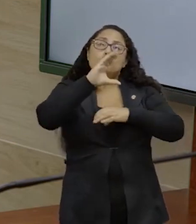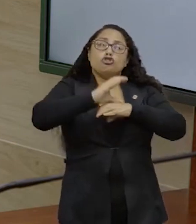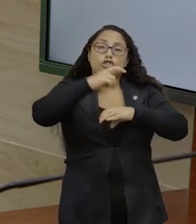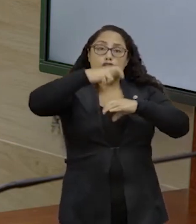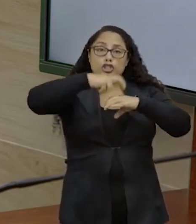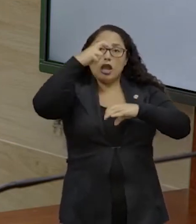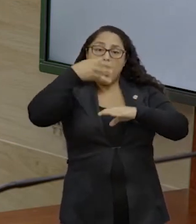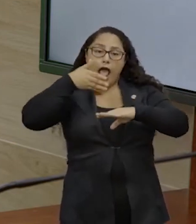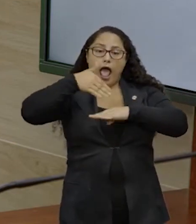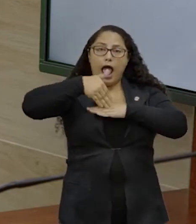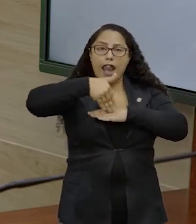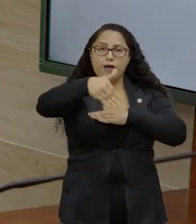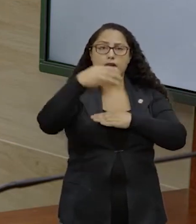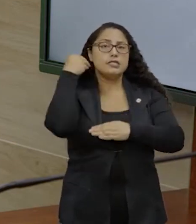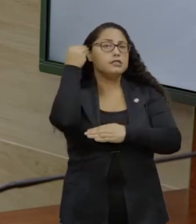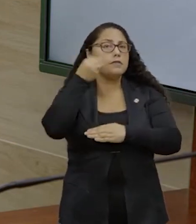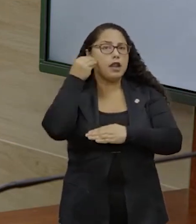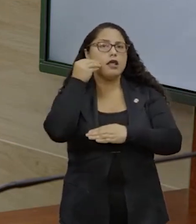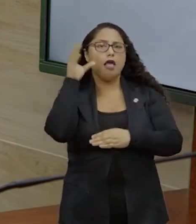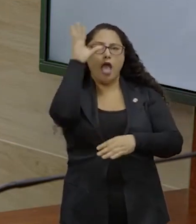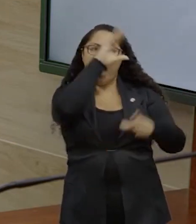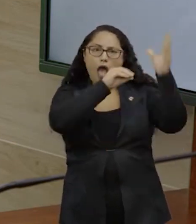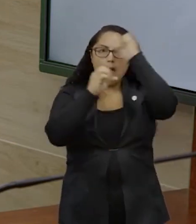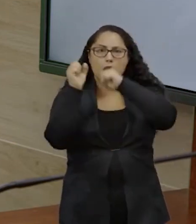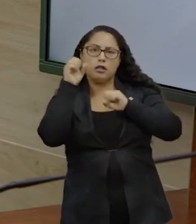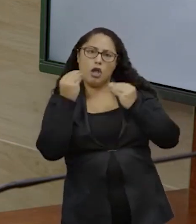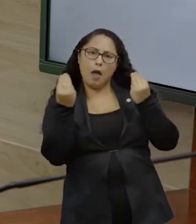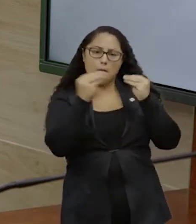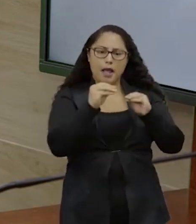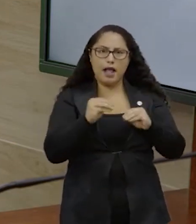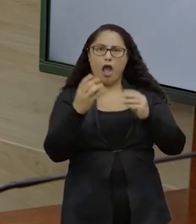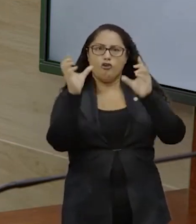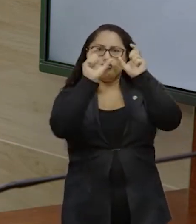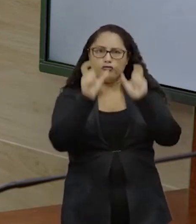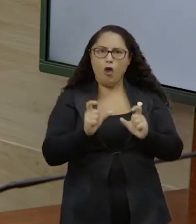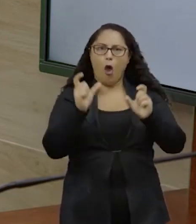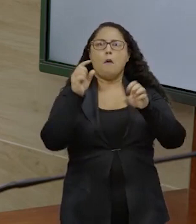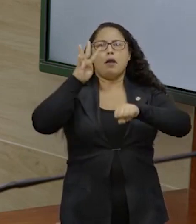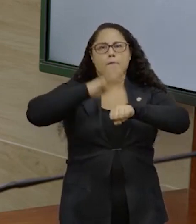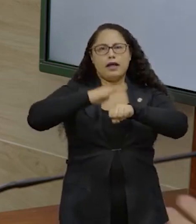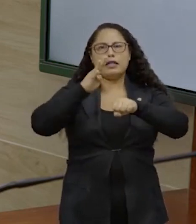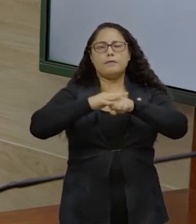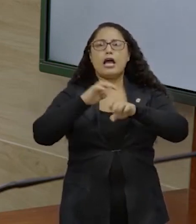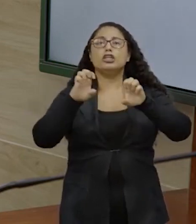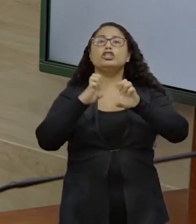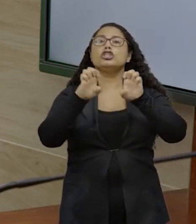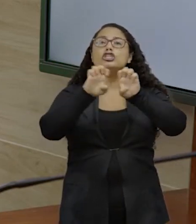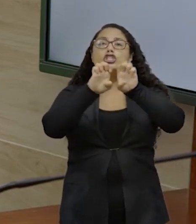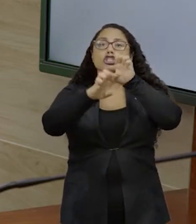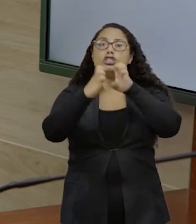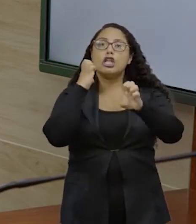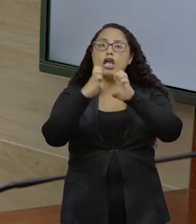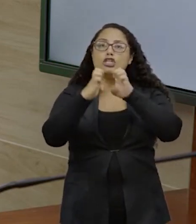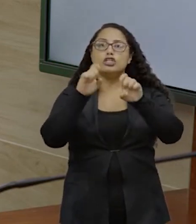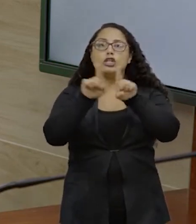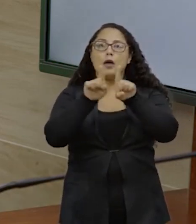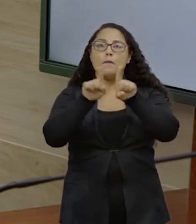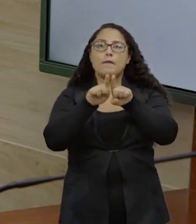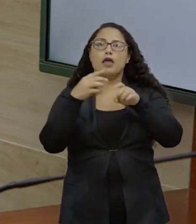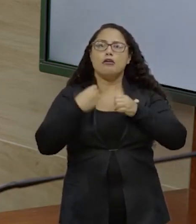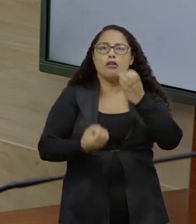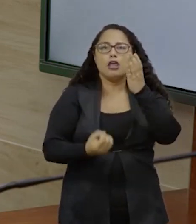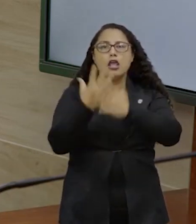ter. Através dessas experiências, ele vai aplicar algumas formas matemáticas, estatísticas, e ele vai gerar um preditor,